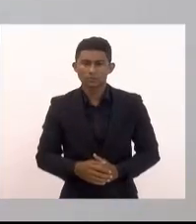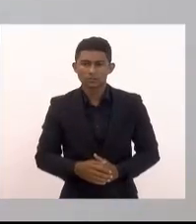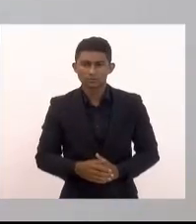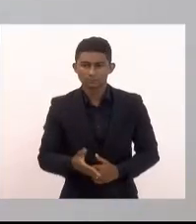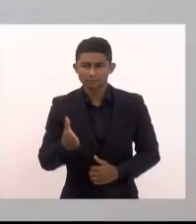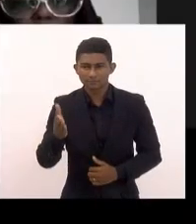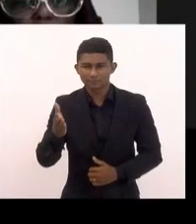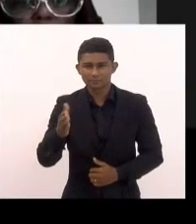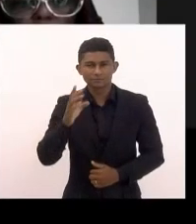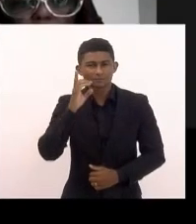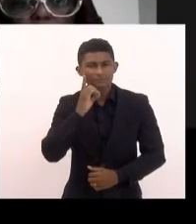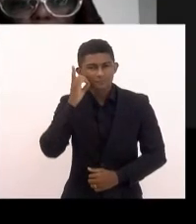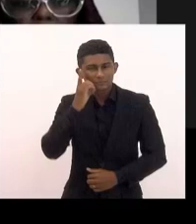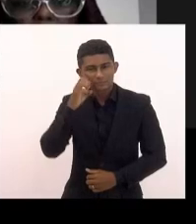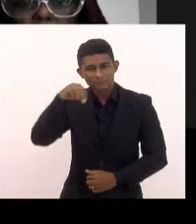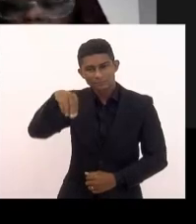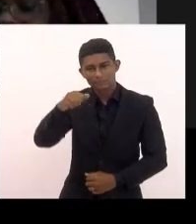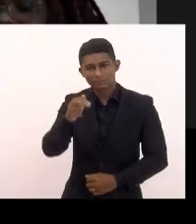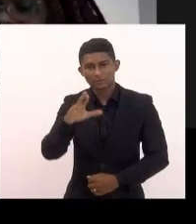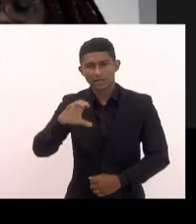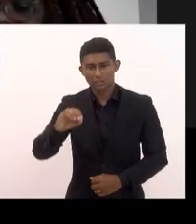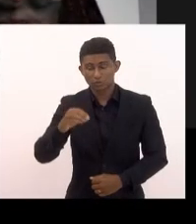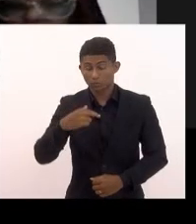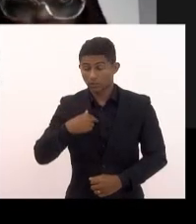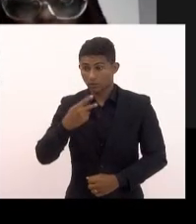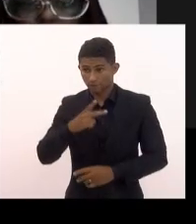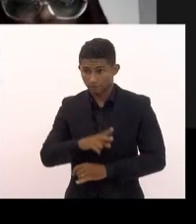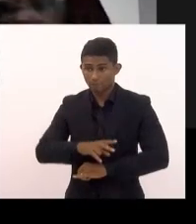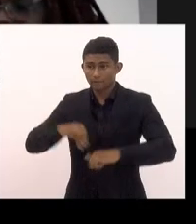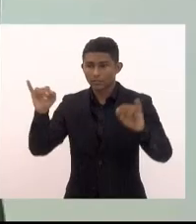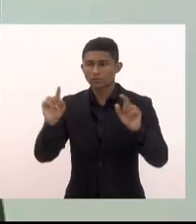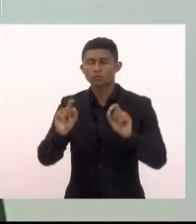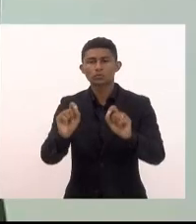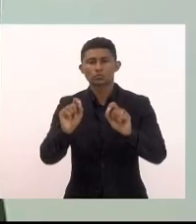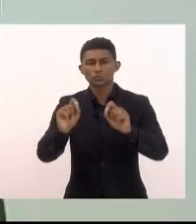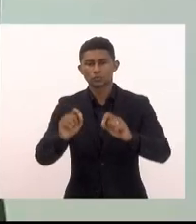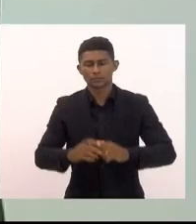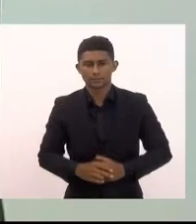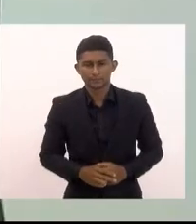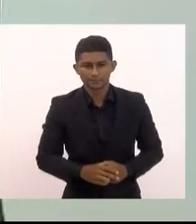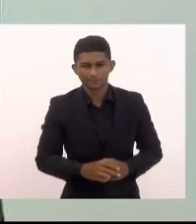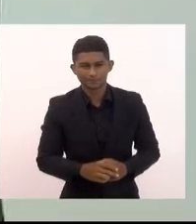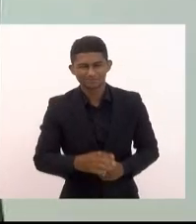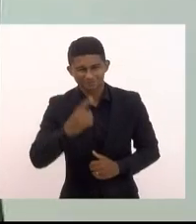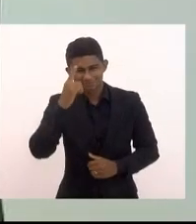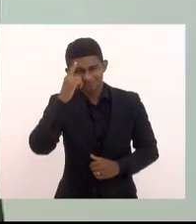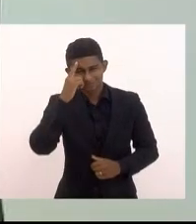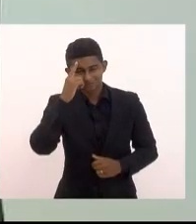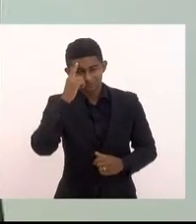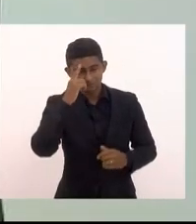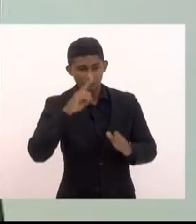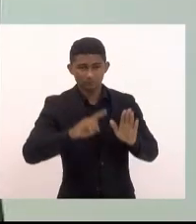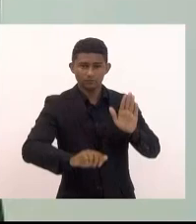deputado Márcio Pacheco, que o artigo 2º,